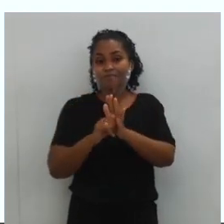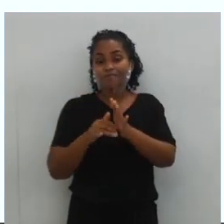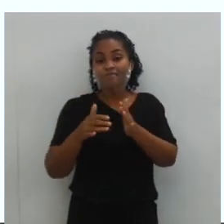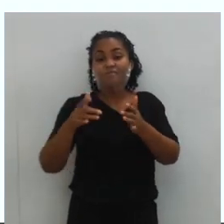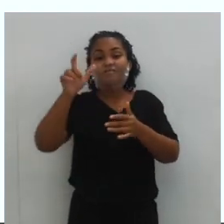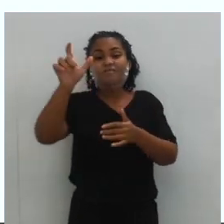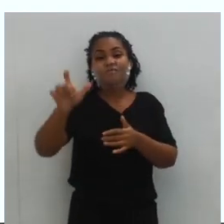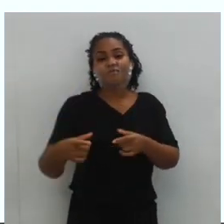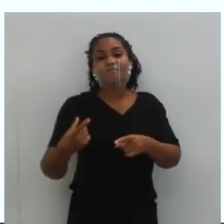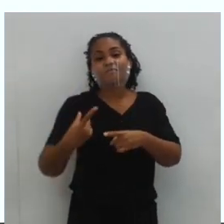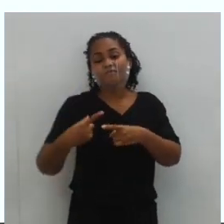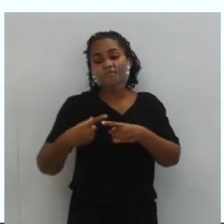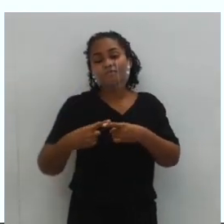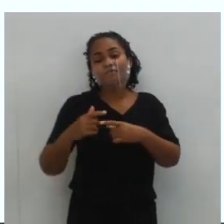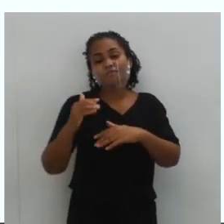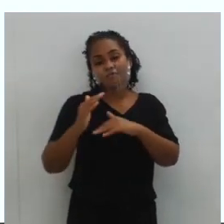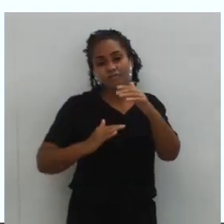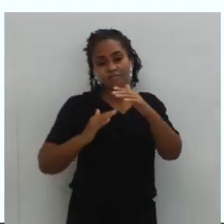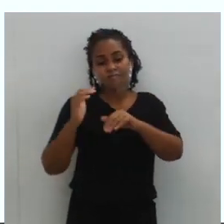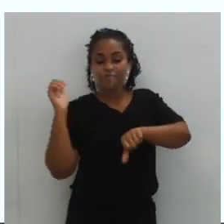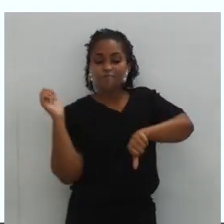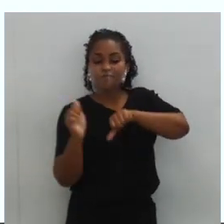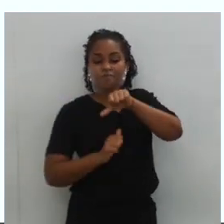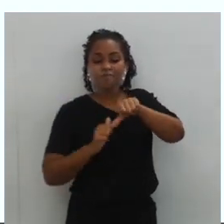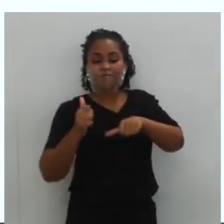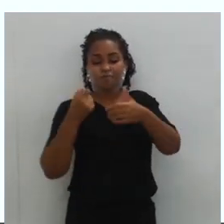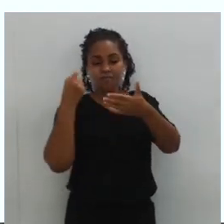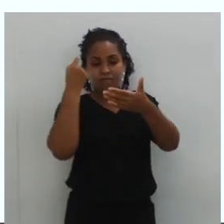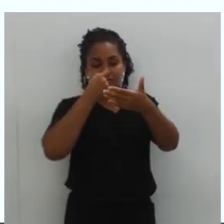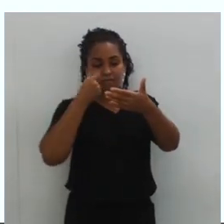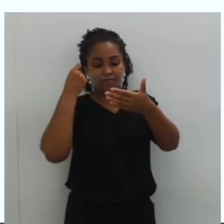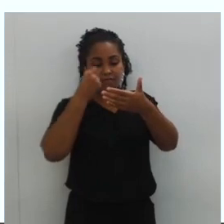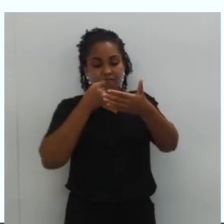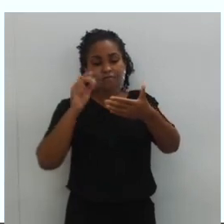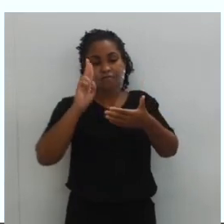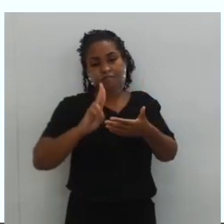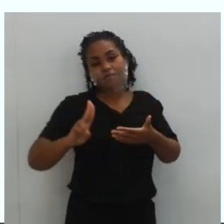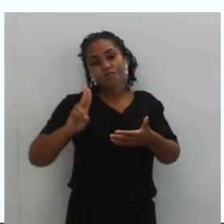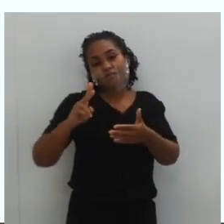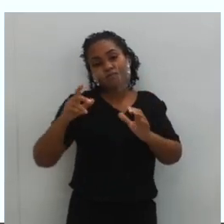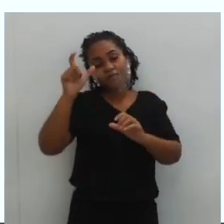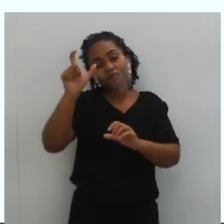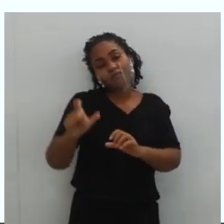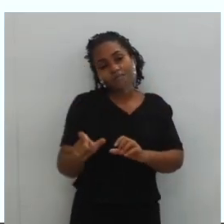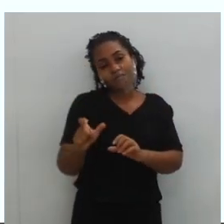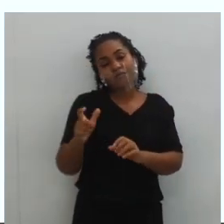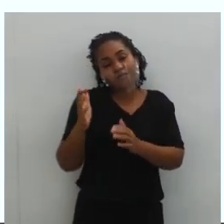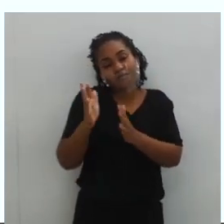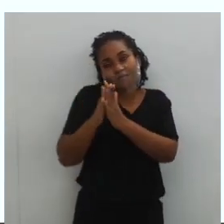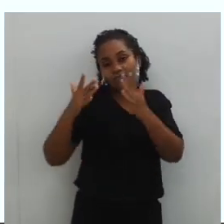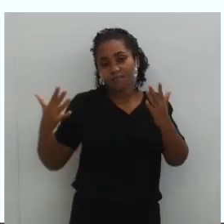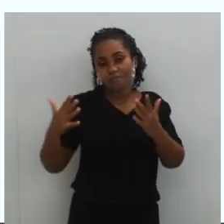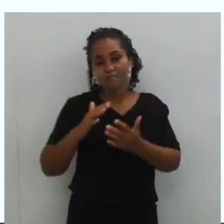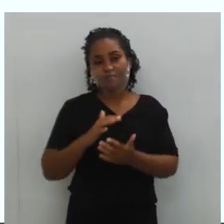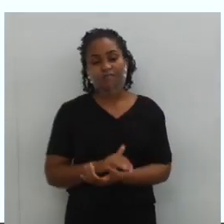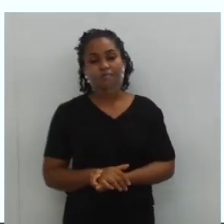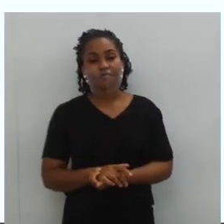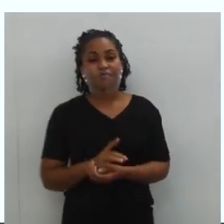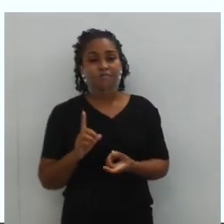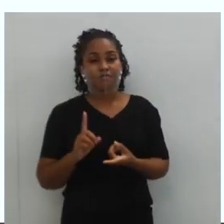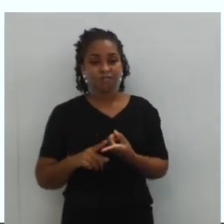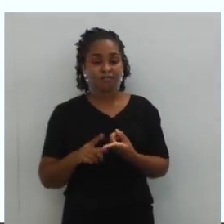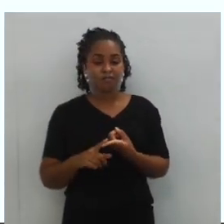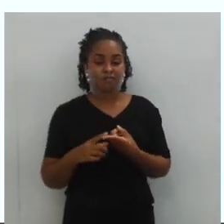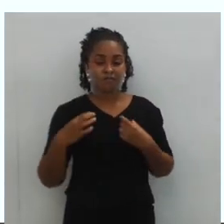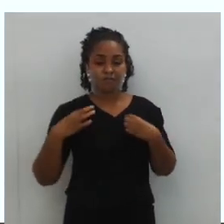conta da transformação da maquiagem do personagem, né? Então tem coisas magníficas. Também tem o figurinista, né, que vai